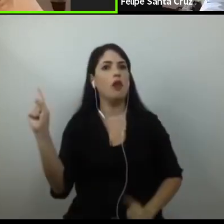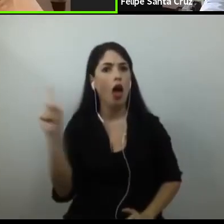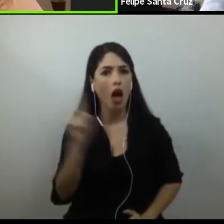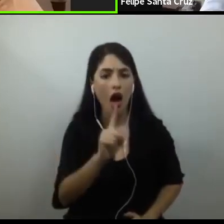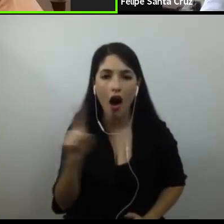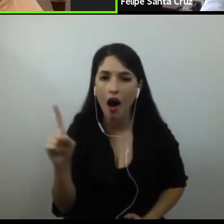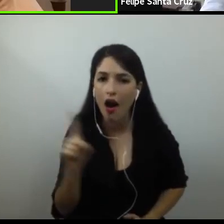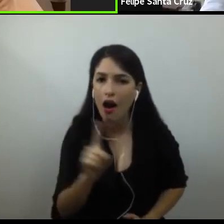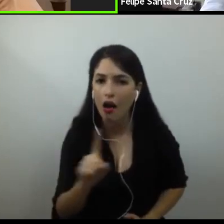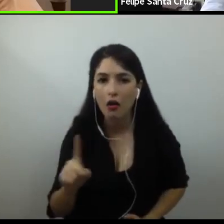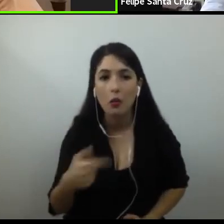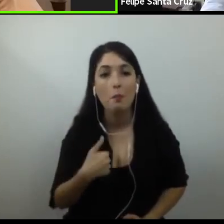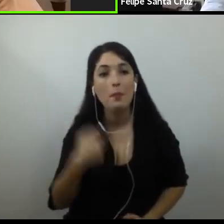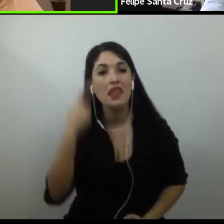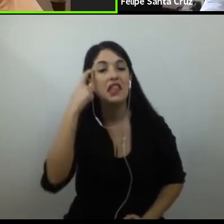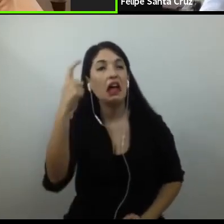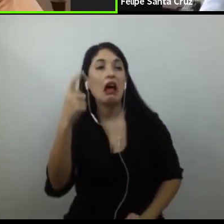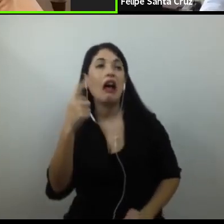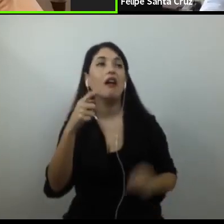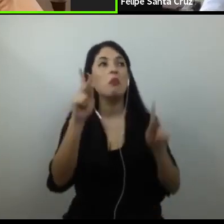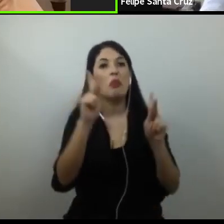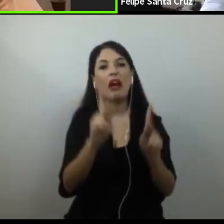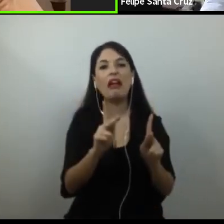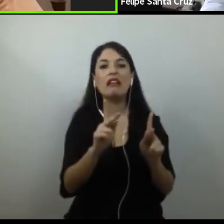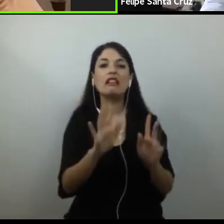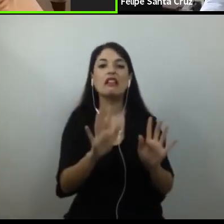paz com a consciência. Democracia é